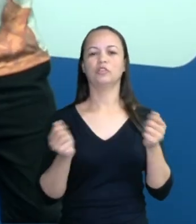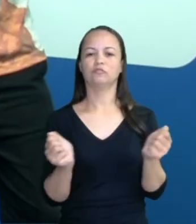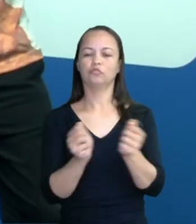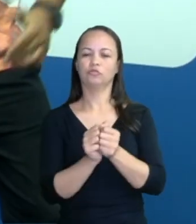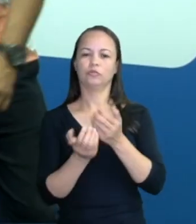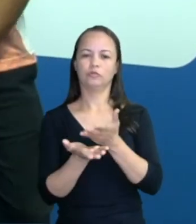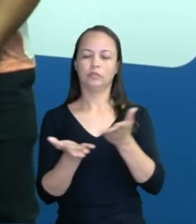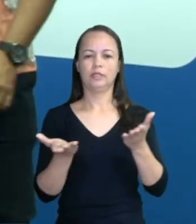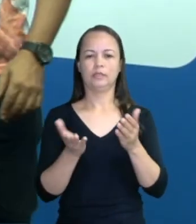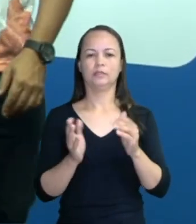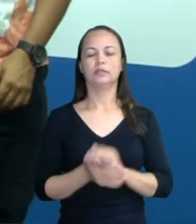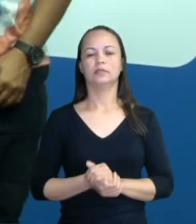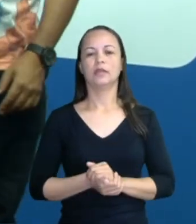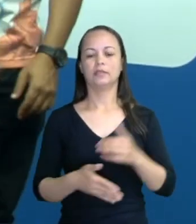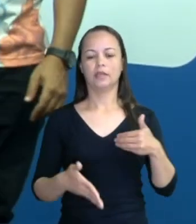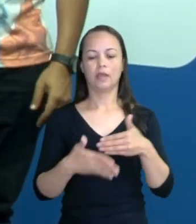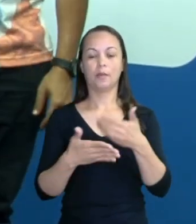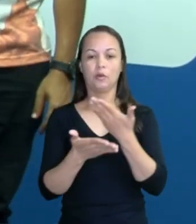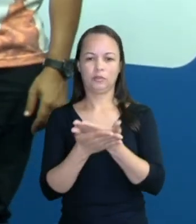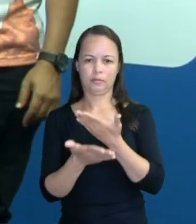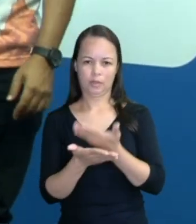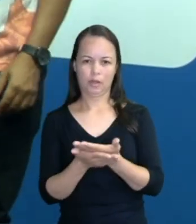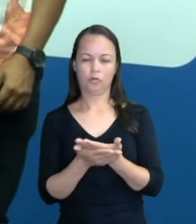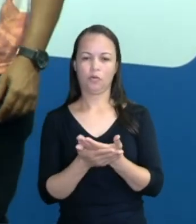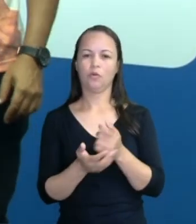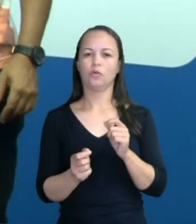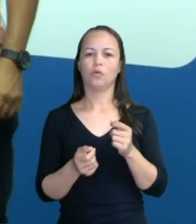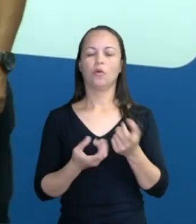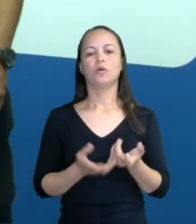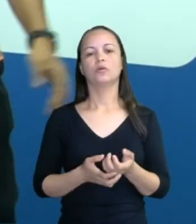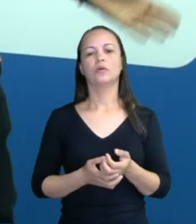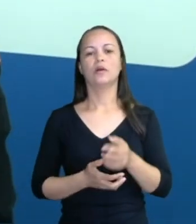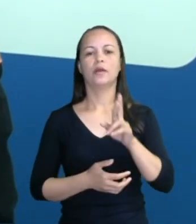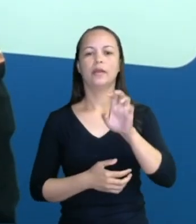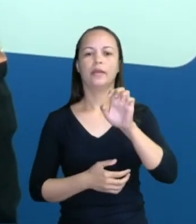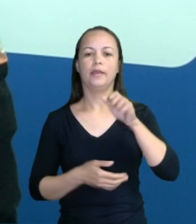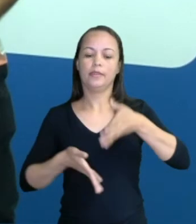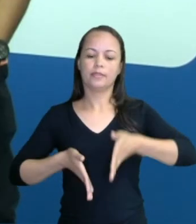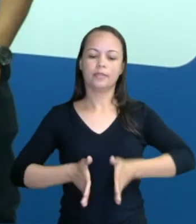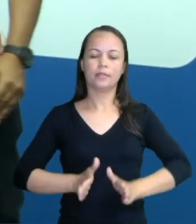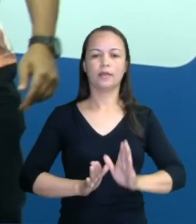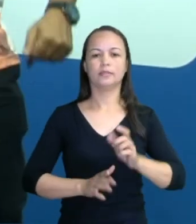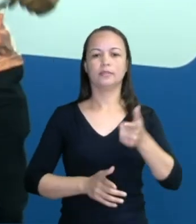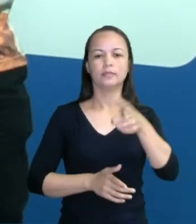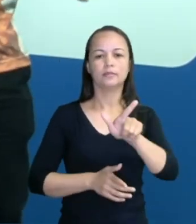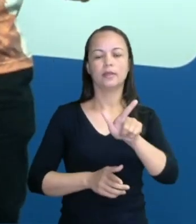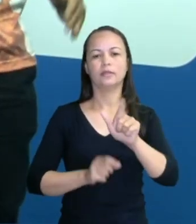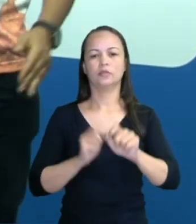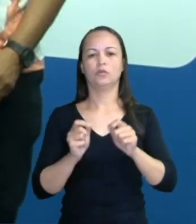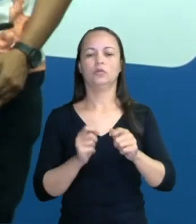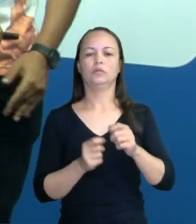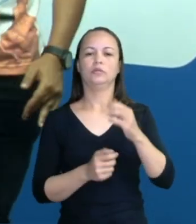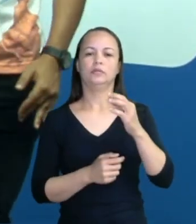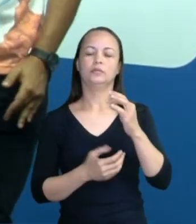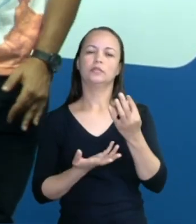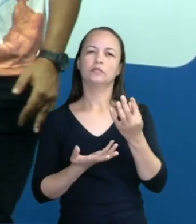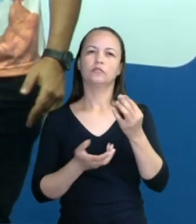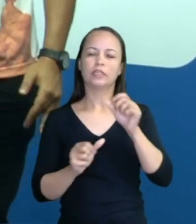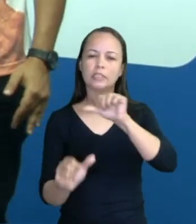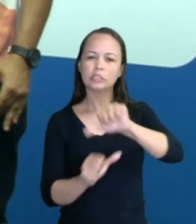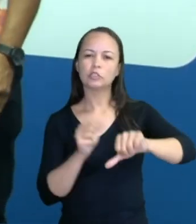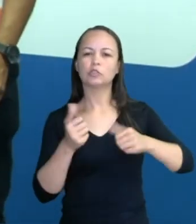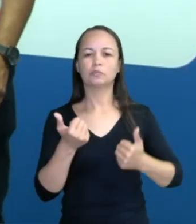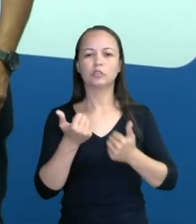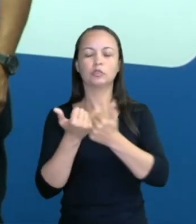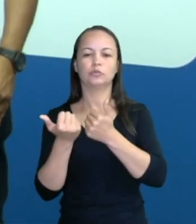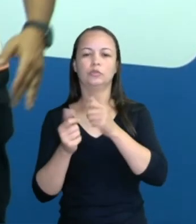E, sendo assim, até a nossa próxima aula com o renascimento, que é quando justamente esse período teocêntrico vai ser substituído